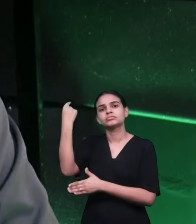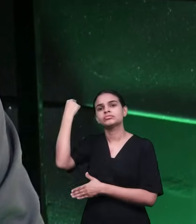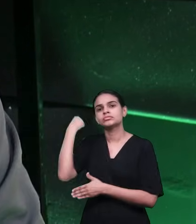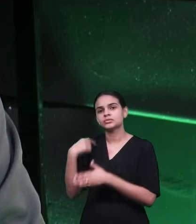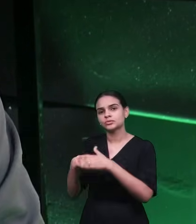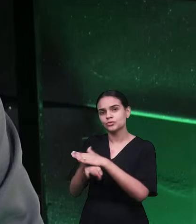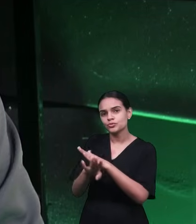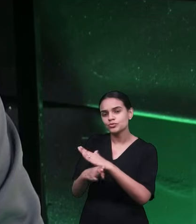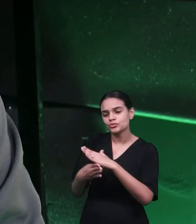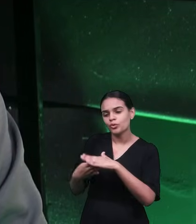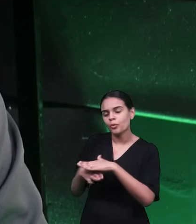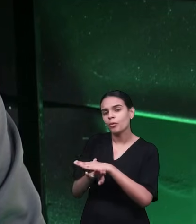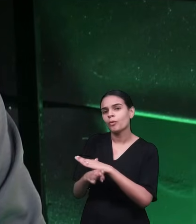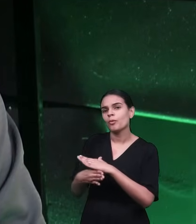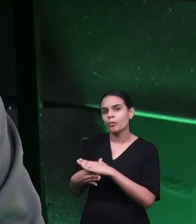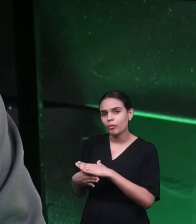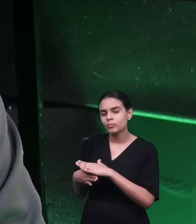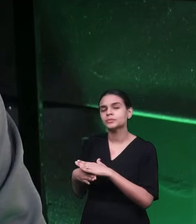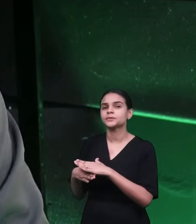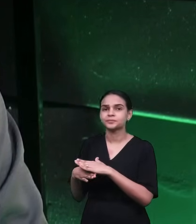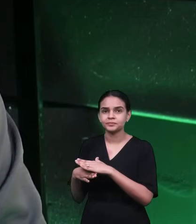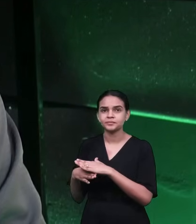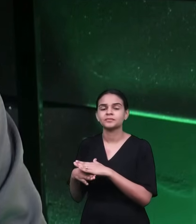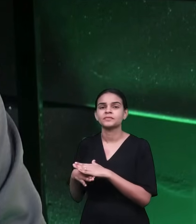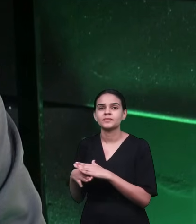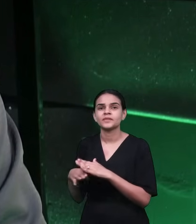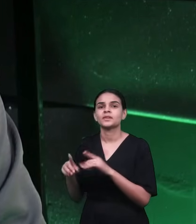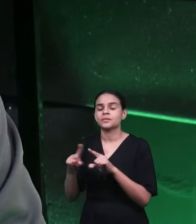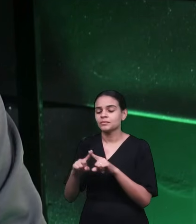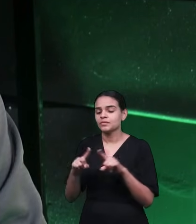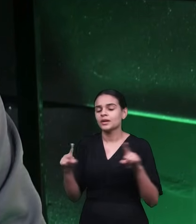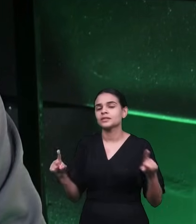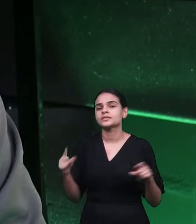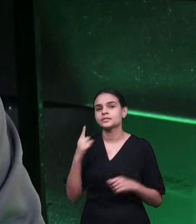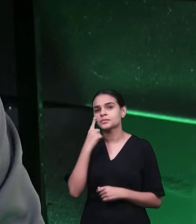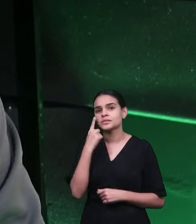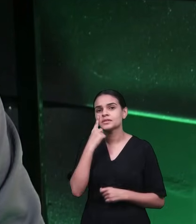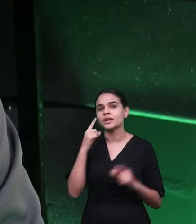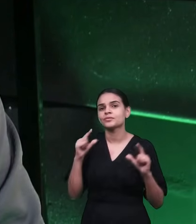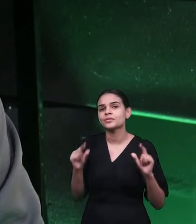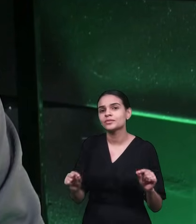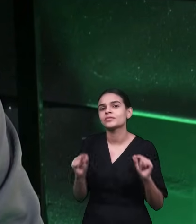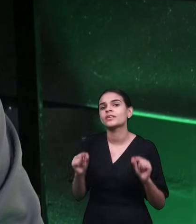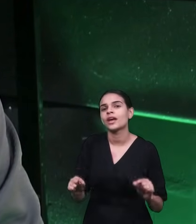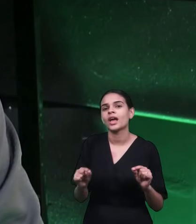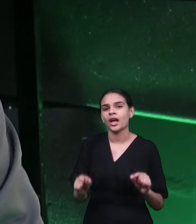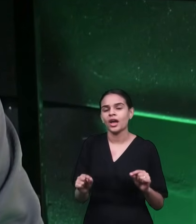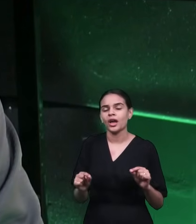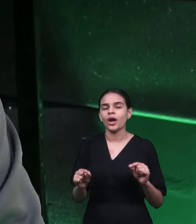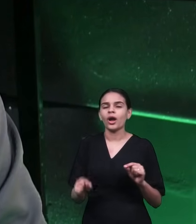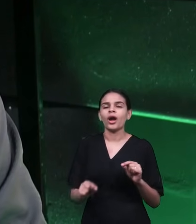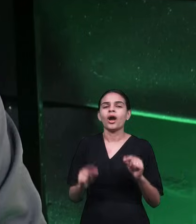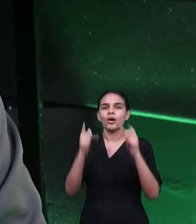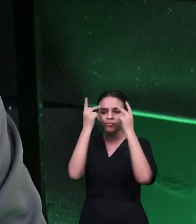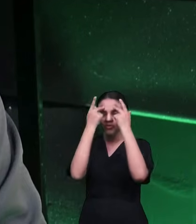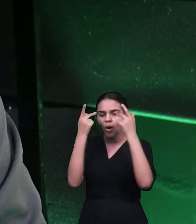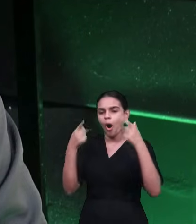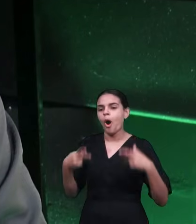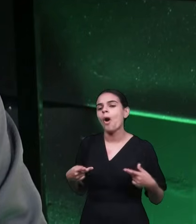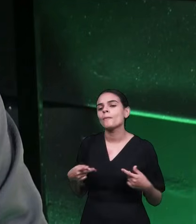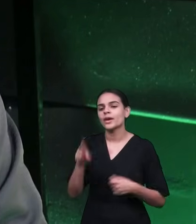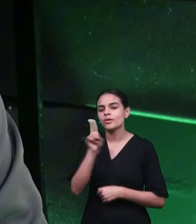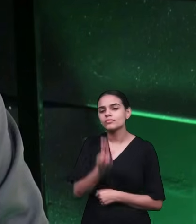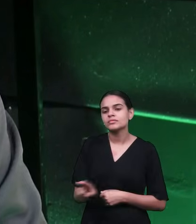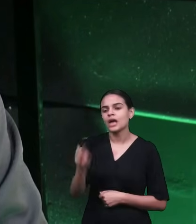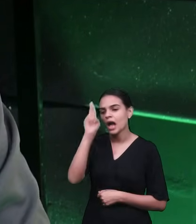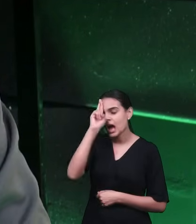ali profeticamente, né? E até espiritualmente, o homem querendo colocar aquilo que é racional, exatamente, para o